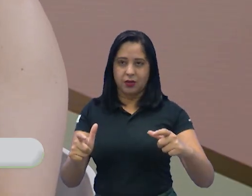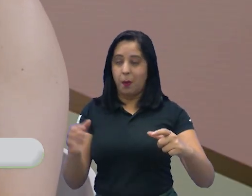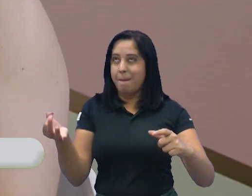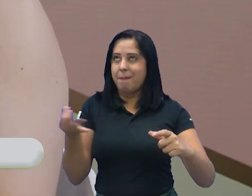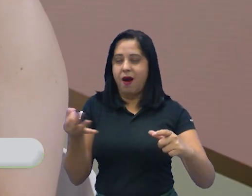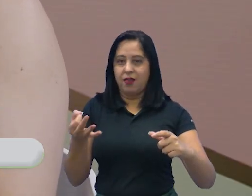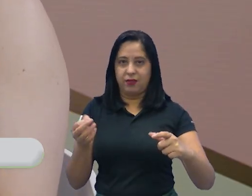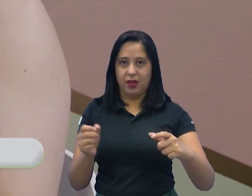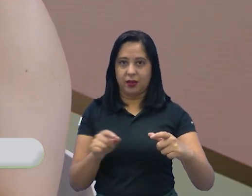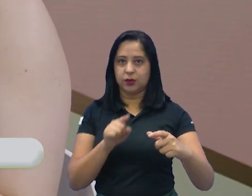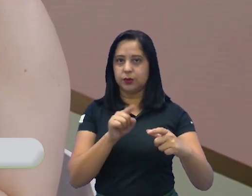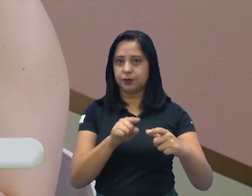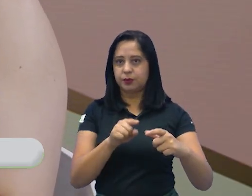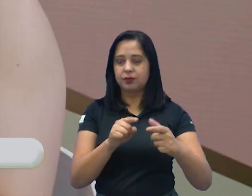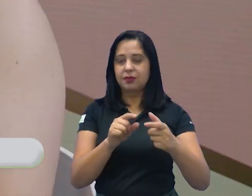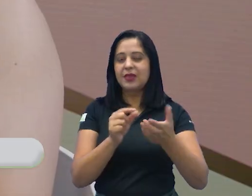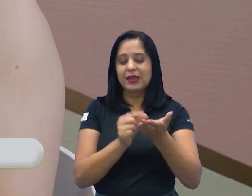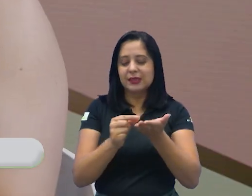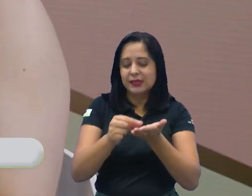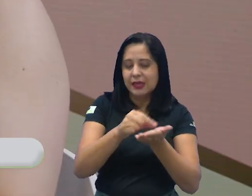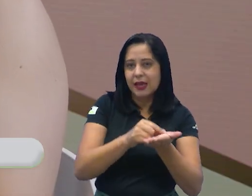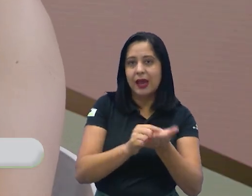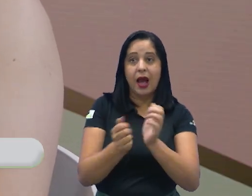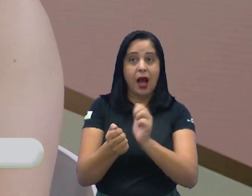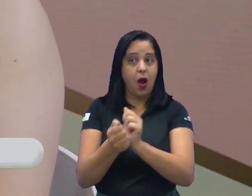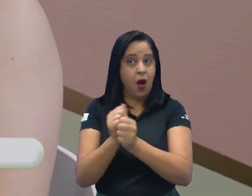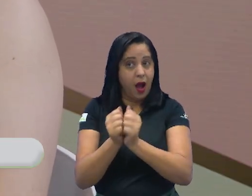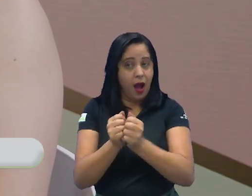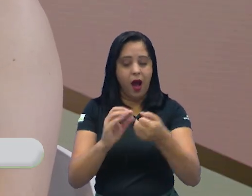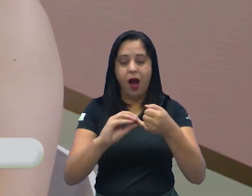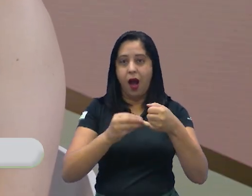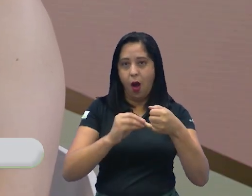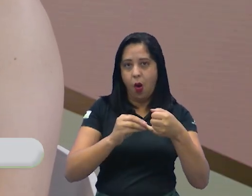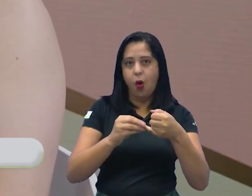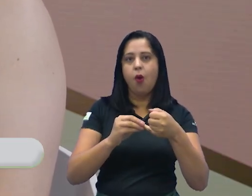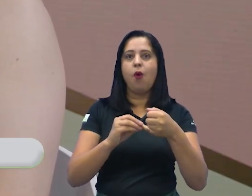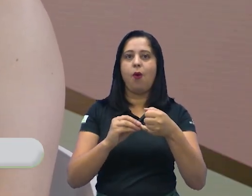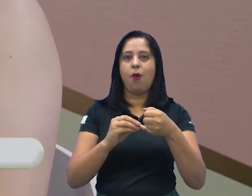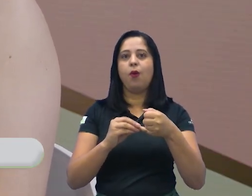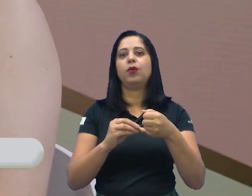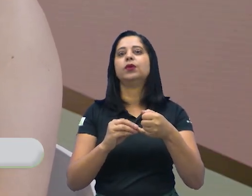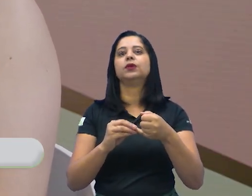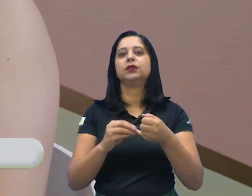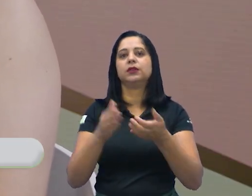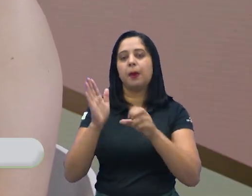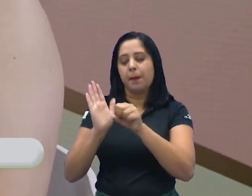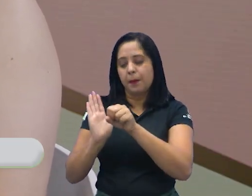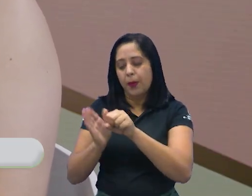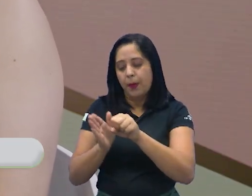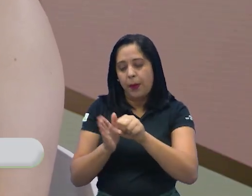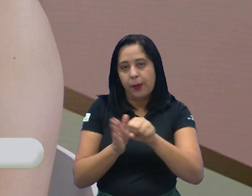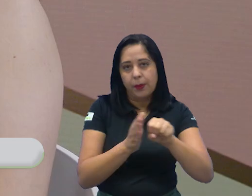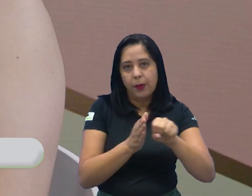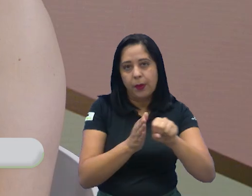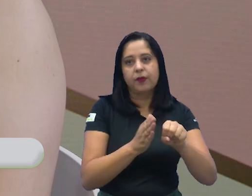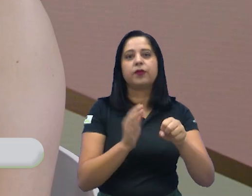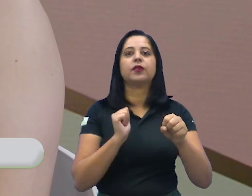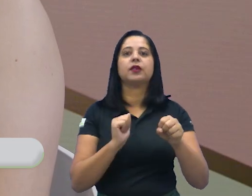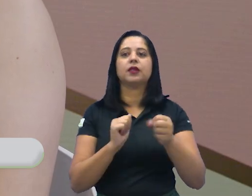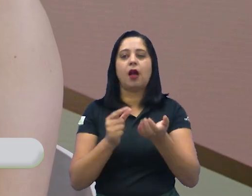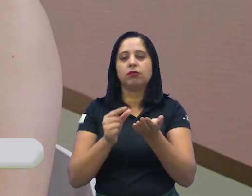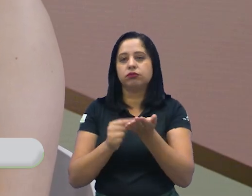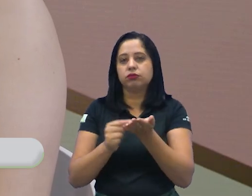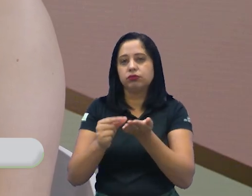uma fonte de cereal, seja um arroz, uma quinoa, fonte de leguminosas, que vai ser o feijão, grão de